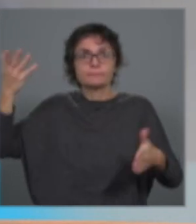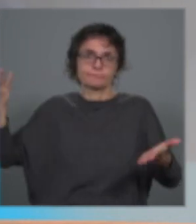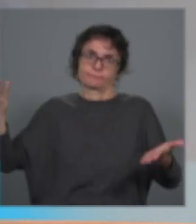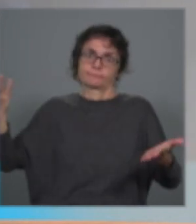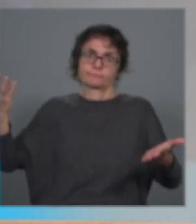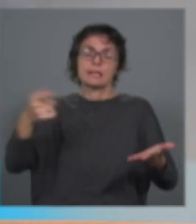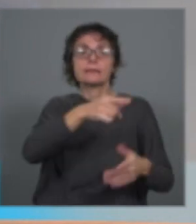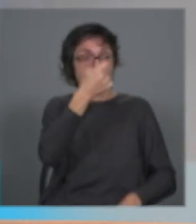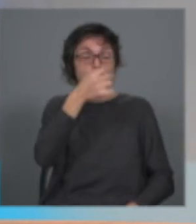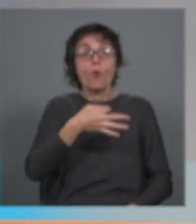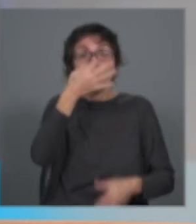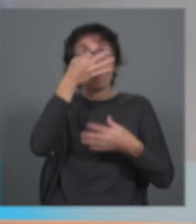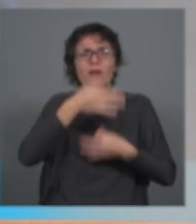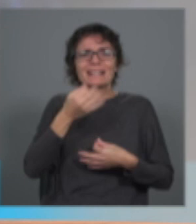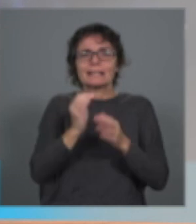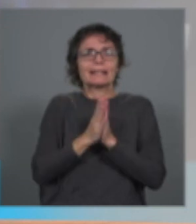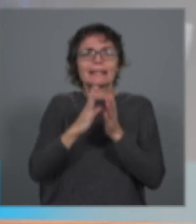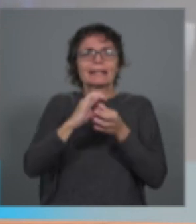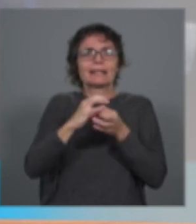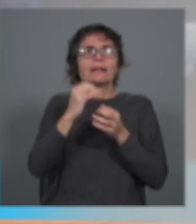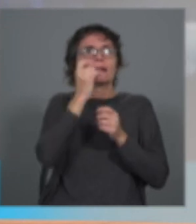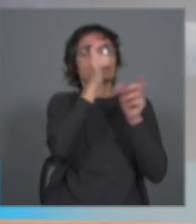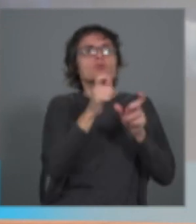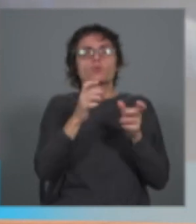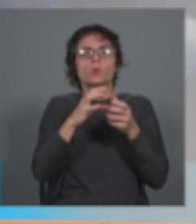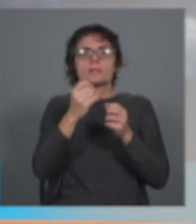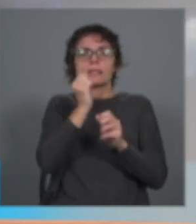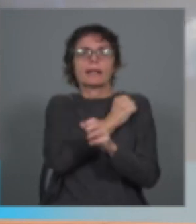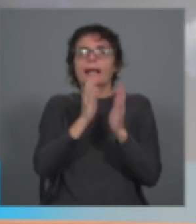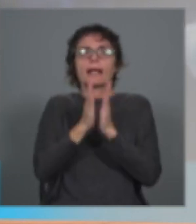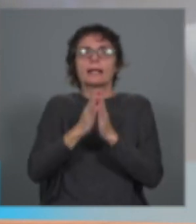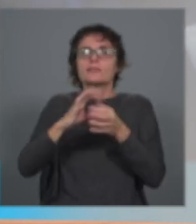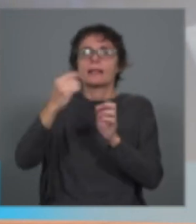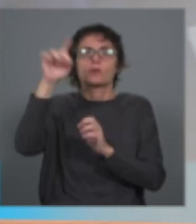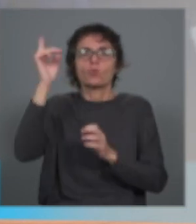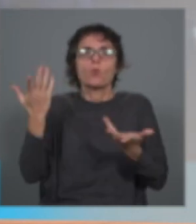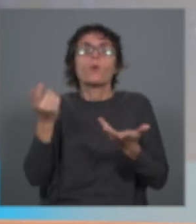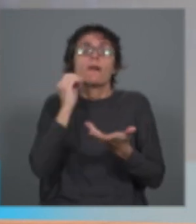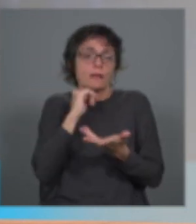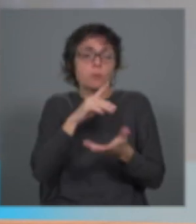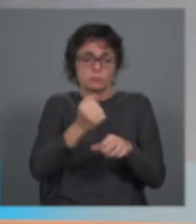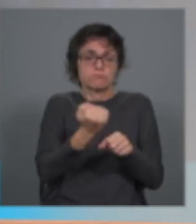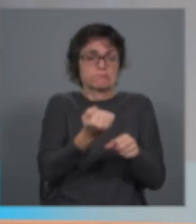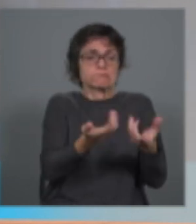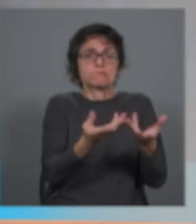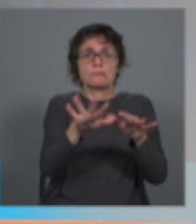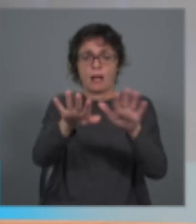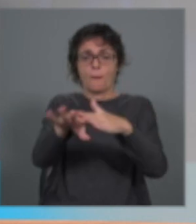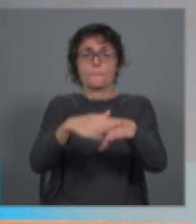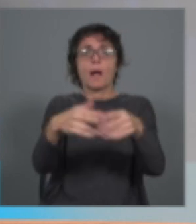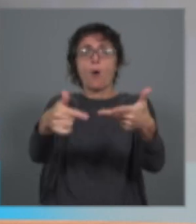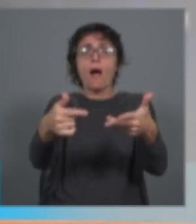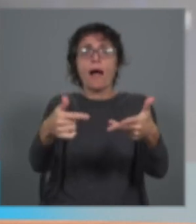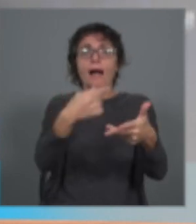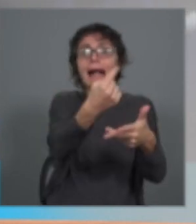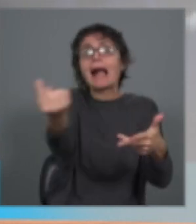as mãozinhas, são só as mãozinhas, não é? E portanto aí até, neste momento, até merecem um respeito muito maior da minha